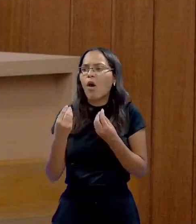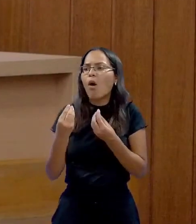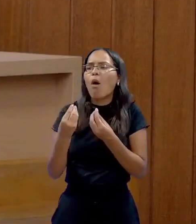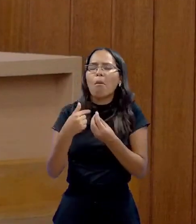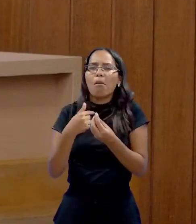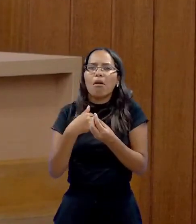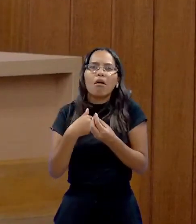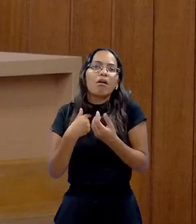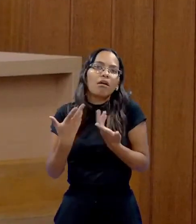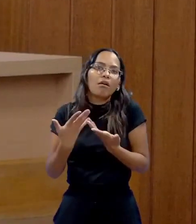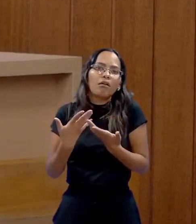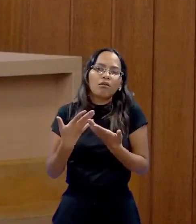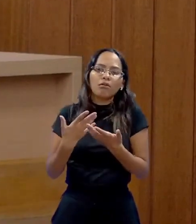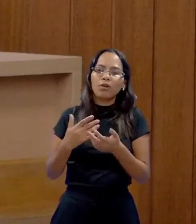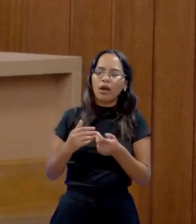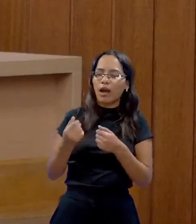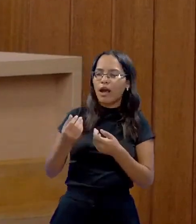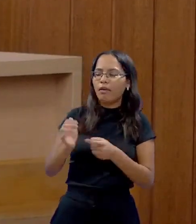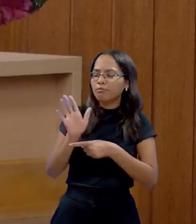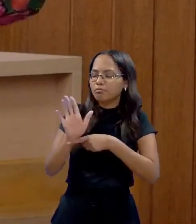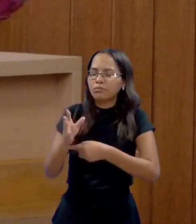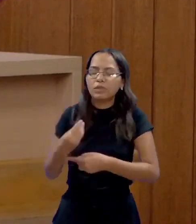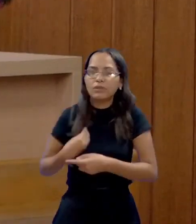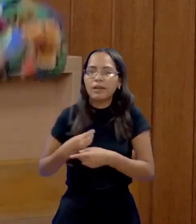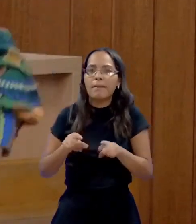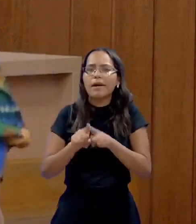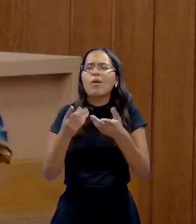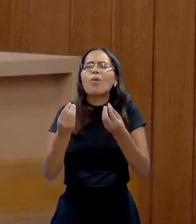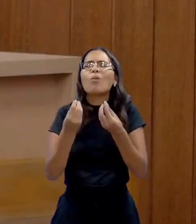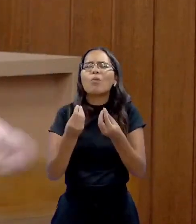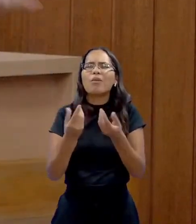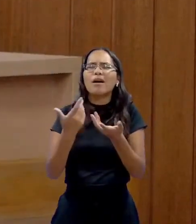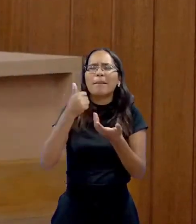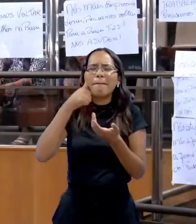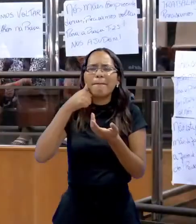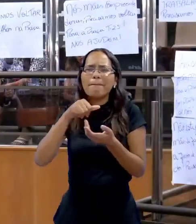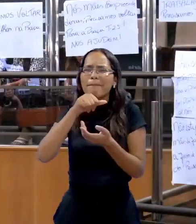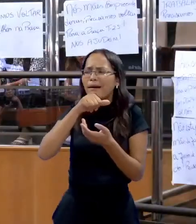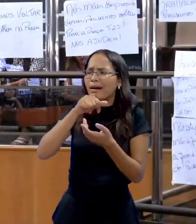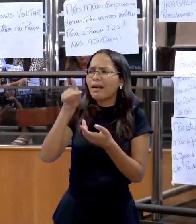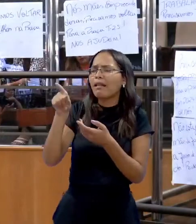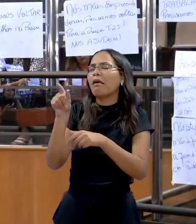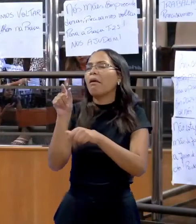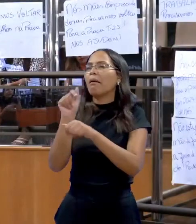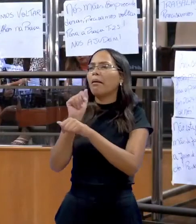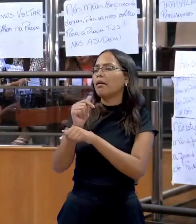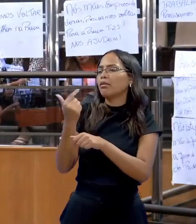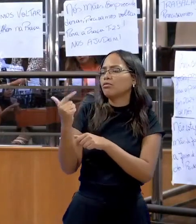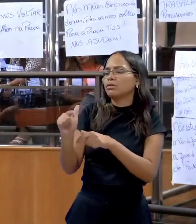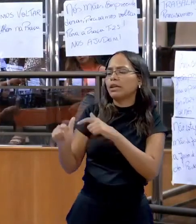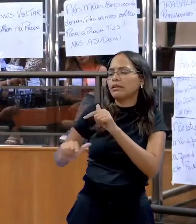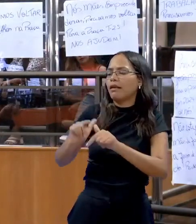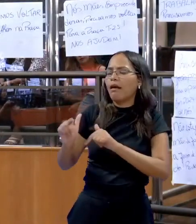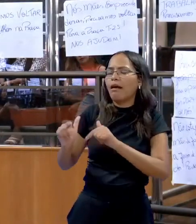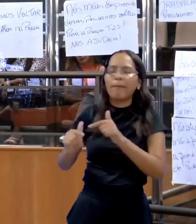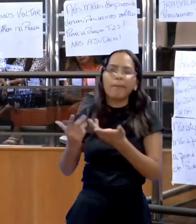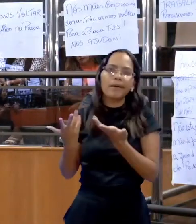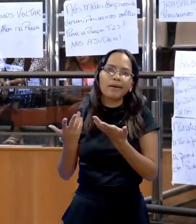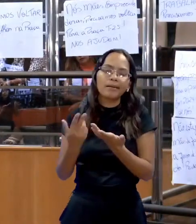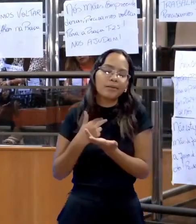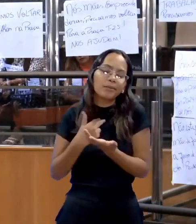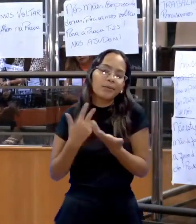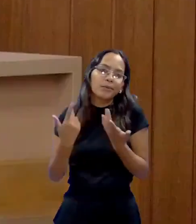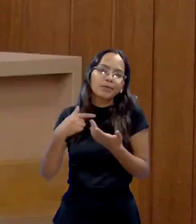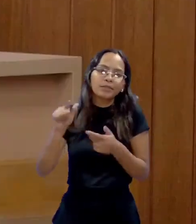é que defende a vida se a galeria está cheia de mãe trabalhadora sem poder trabalhar? Como é que defende a vida? Como é que